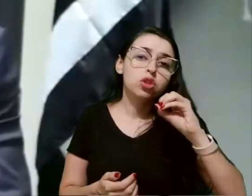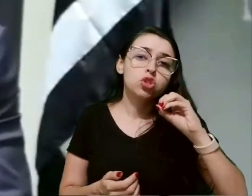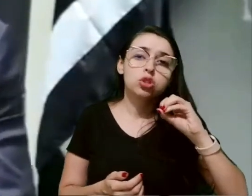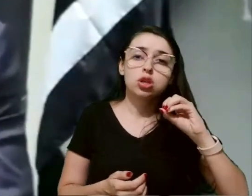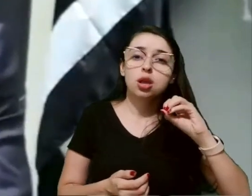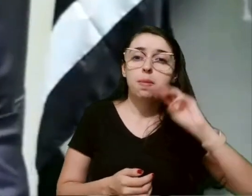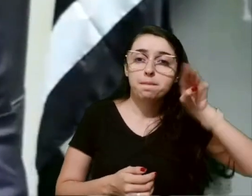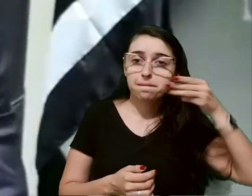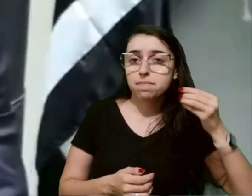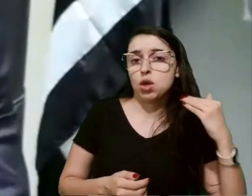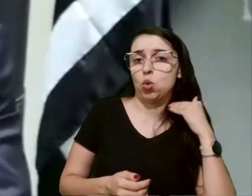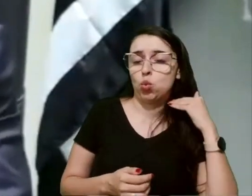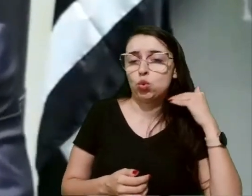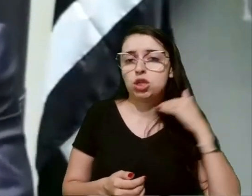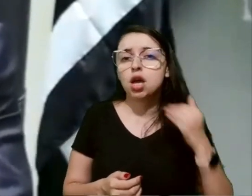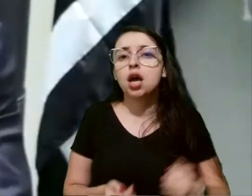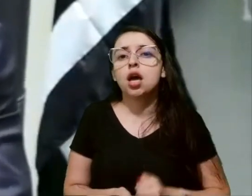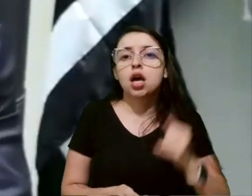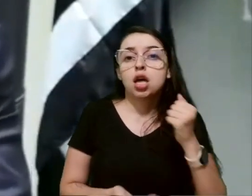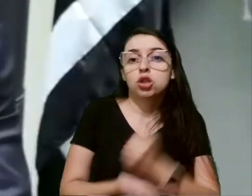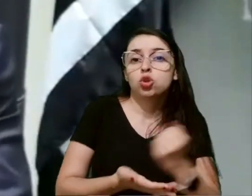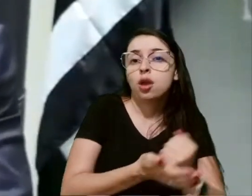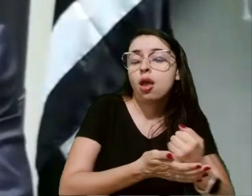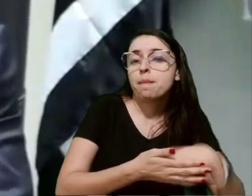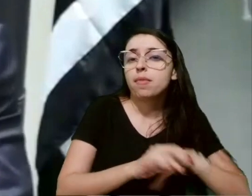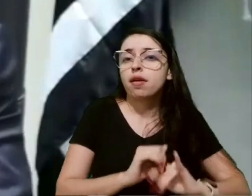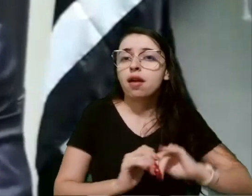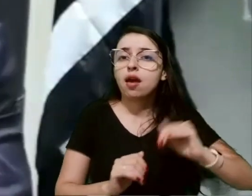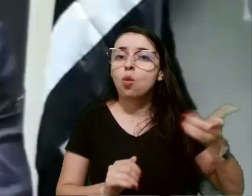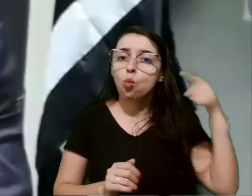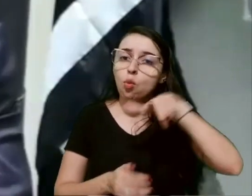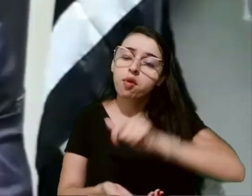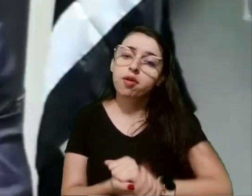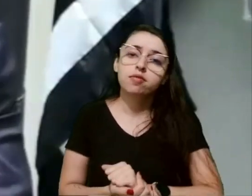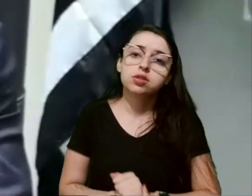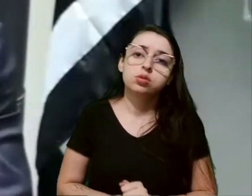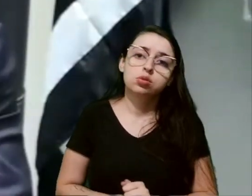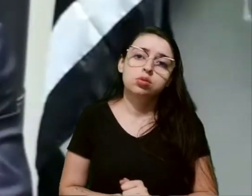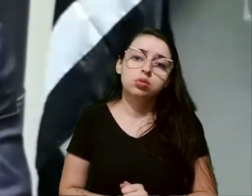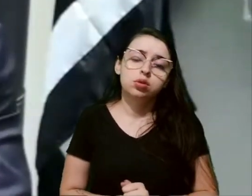tribunais revisores na estrutura toda, né,